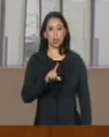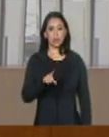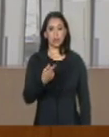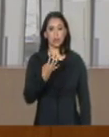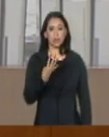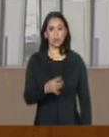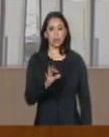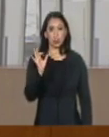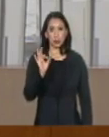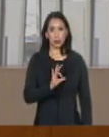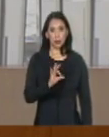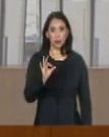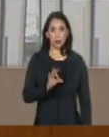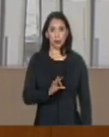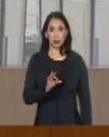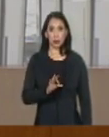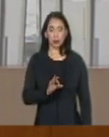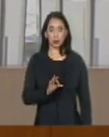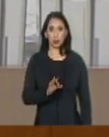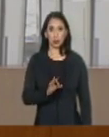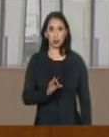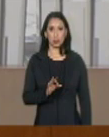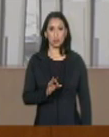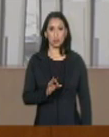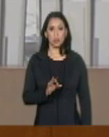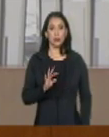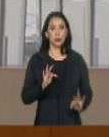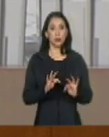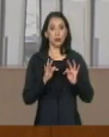menor proporção, as decisões absolutórias,